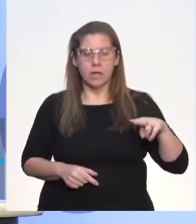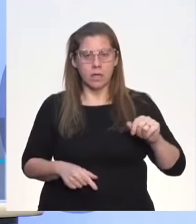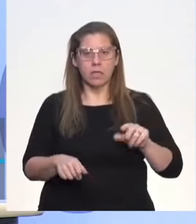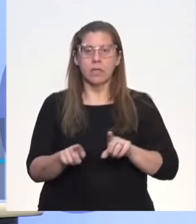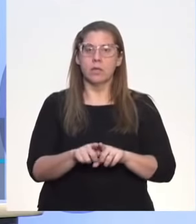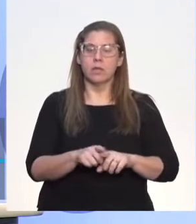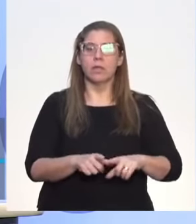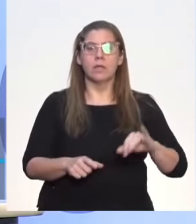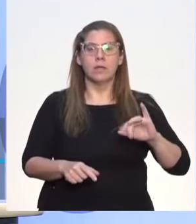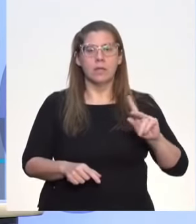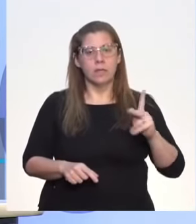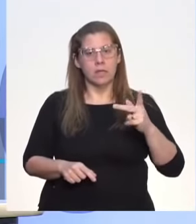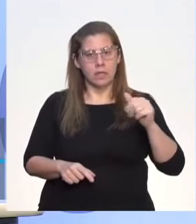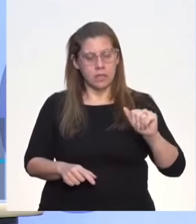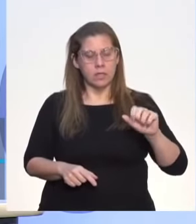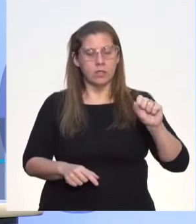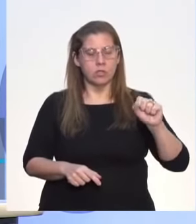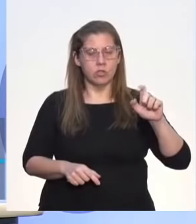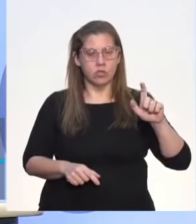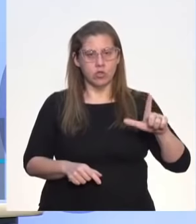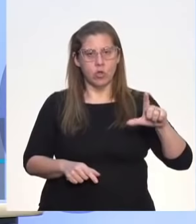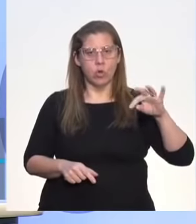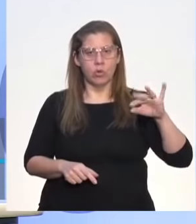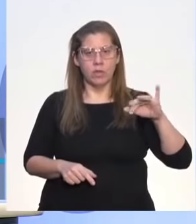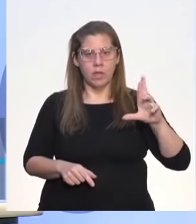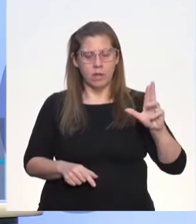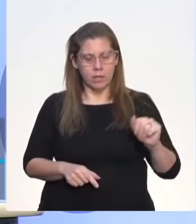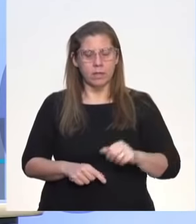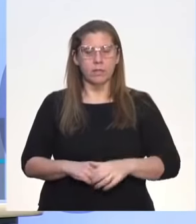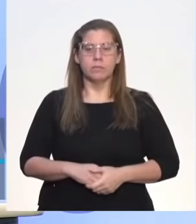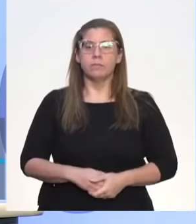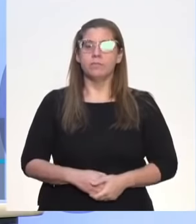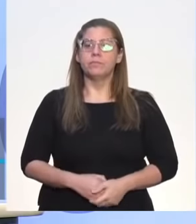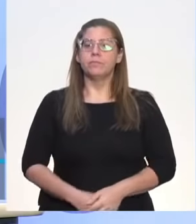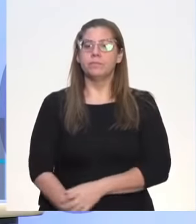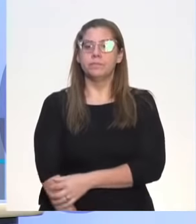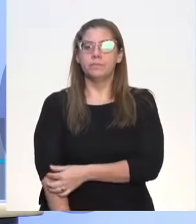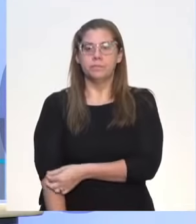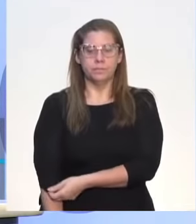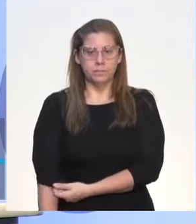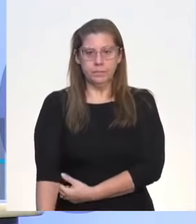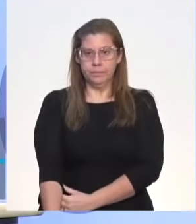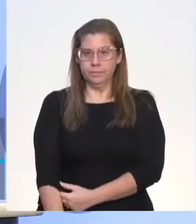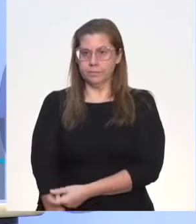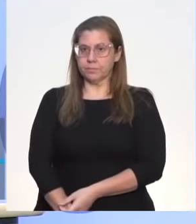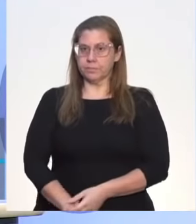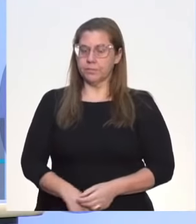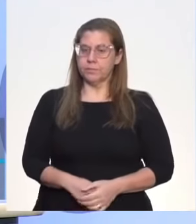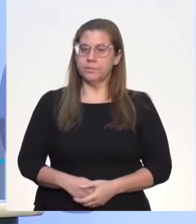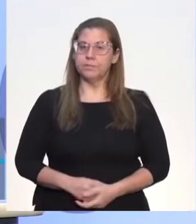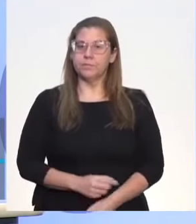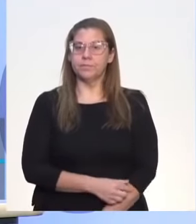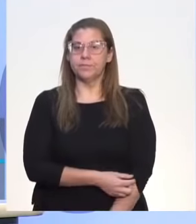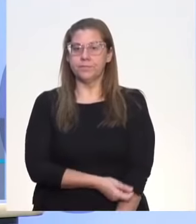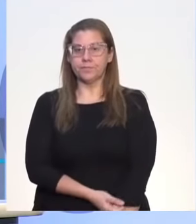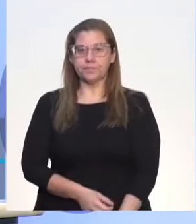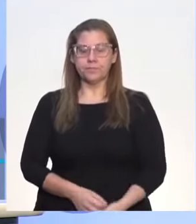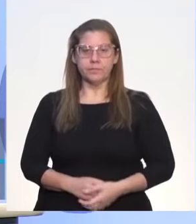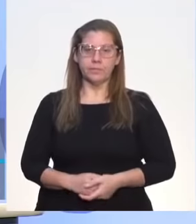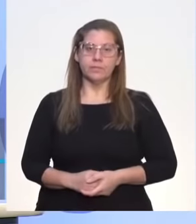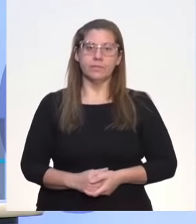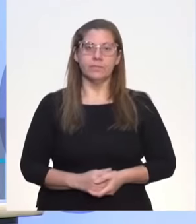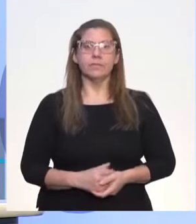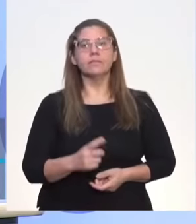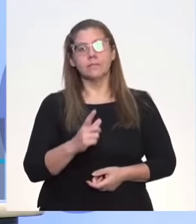hidrelétrica de Ilha Solteira ou só a Maria Rosa é deixa eu ver se tem mais aqui